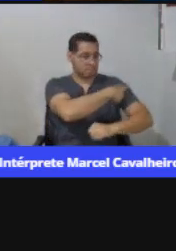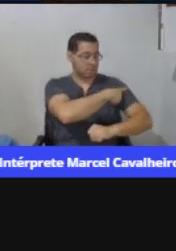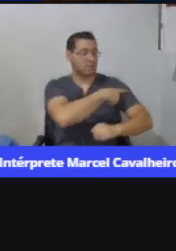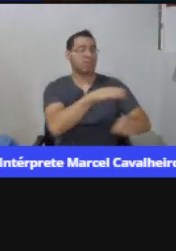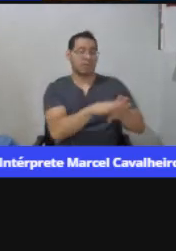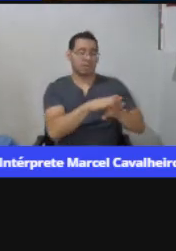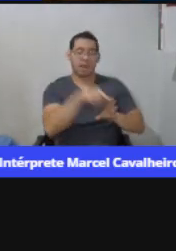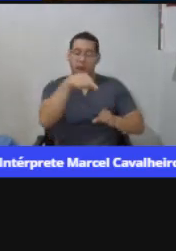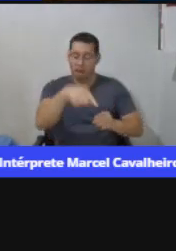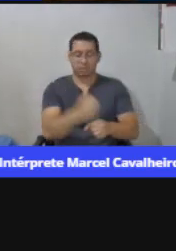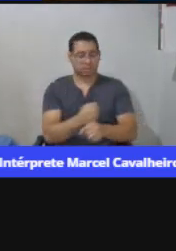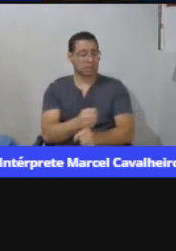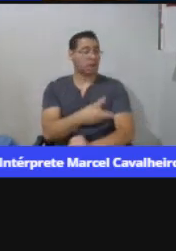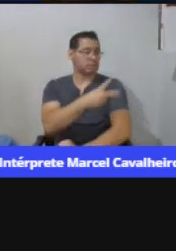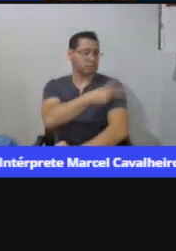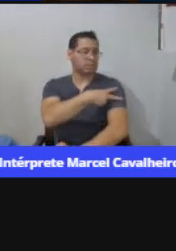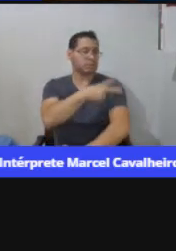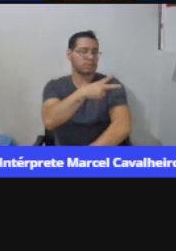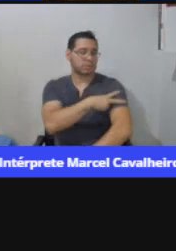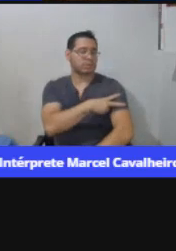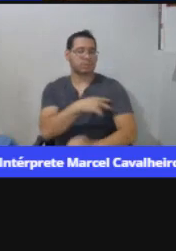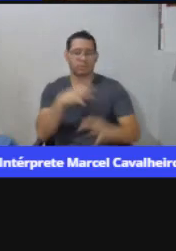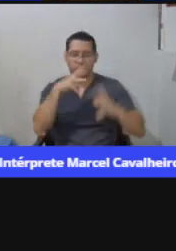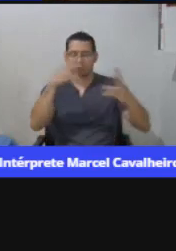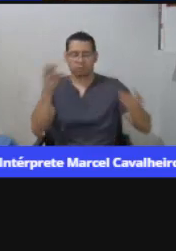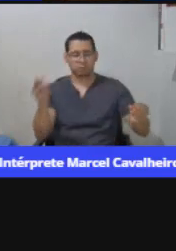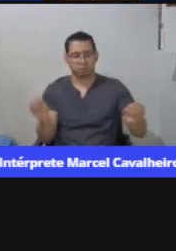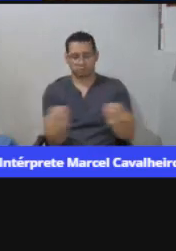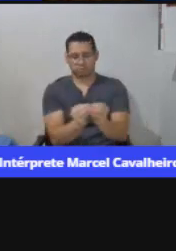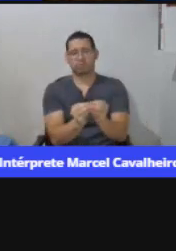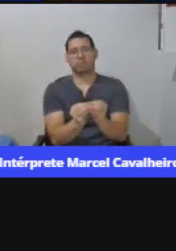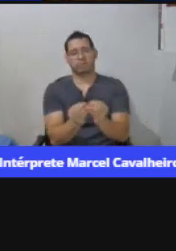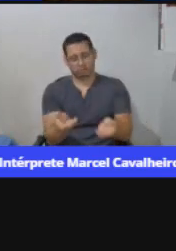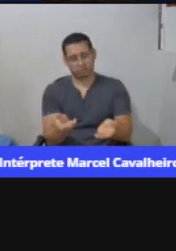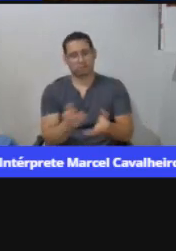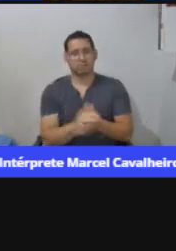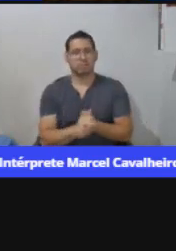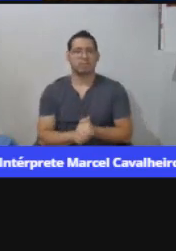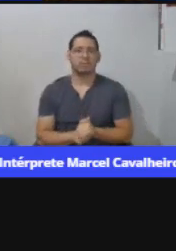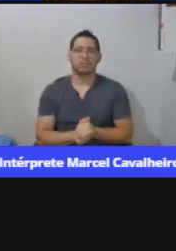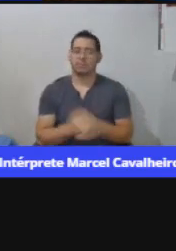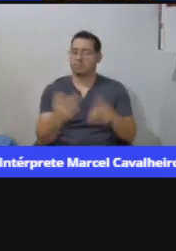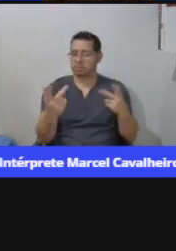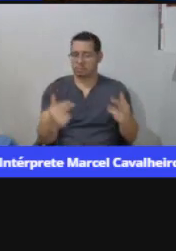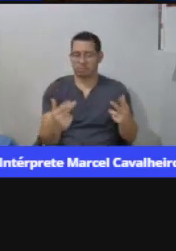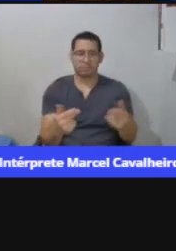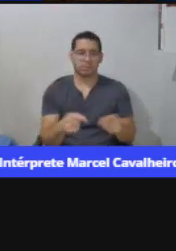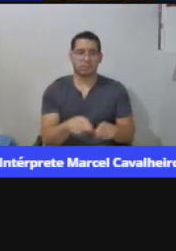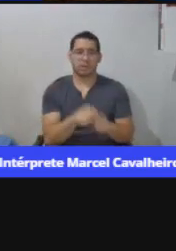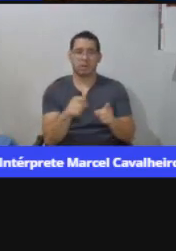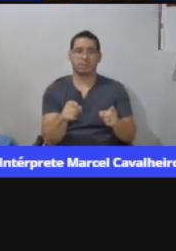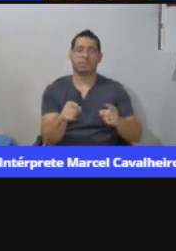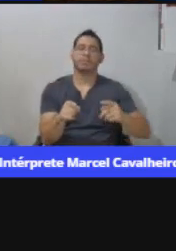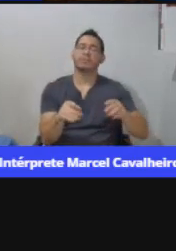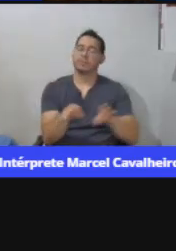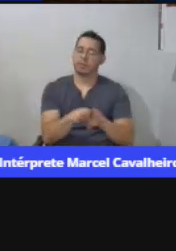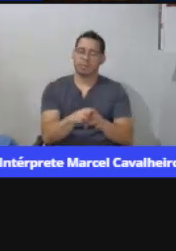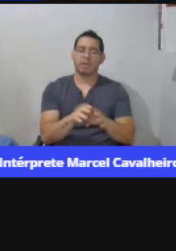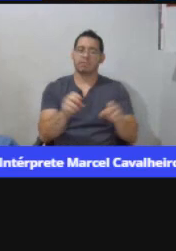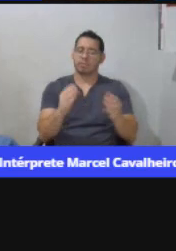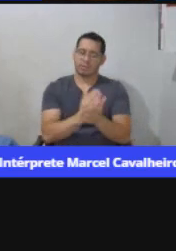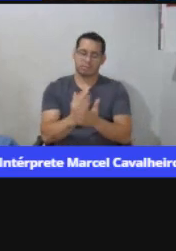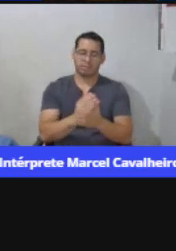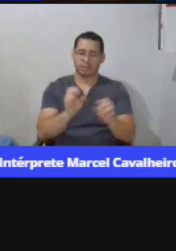quanto às noções e conceitos que são referentes às habilidades do segundo ano. A mesma coisa com as implicações socioambientais,